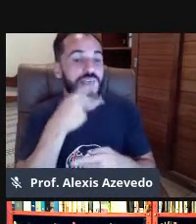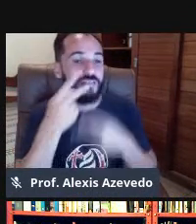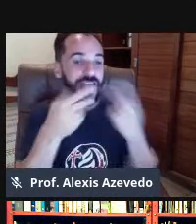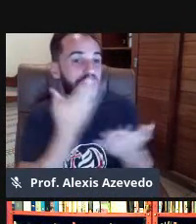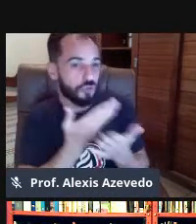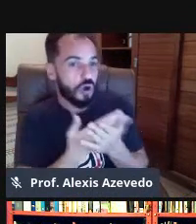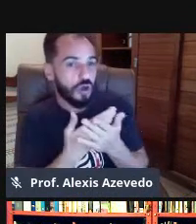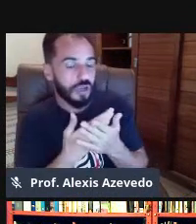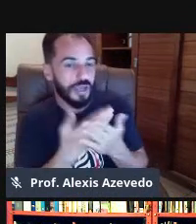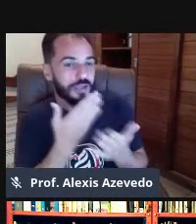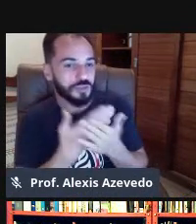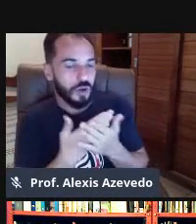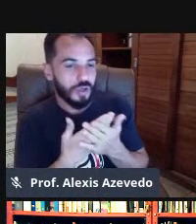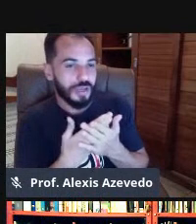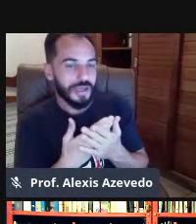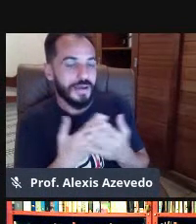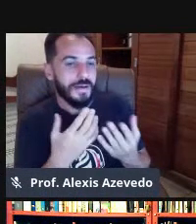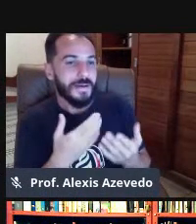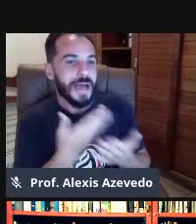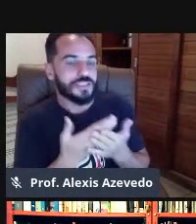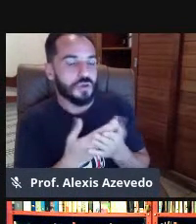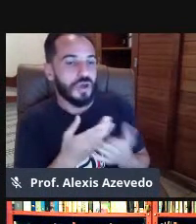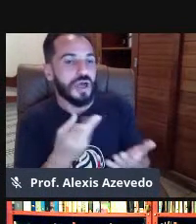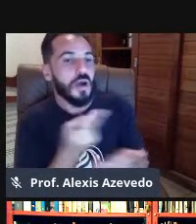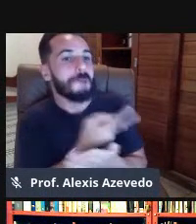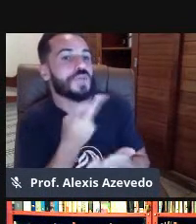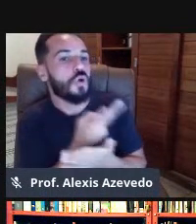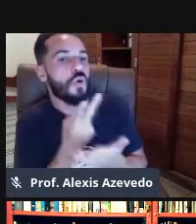o aluno, quem pode, né,